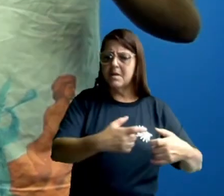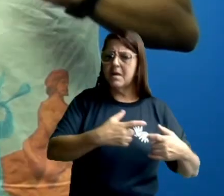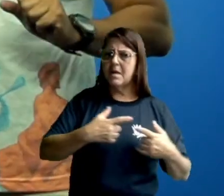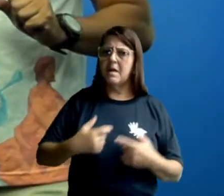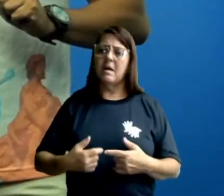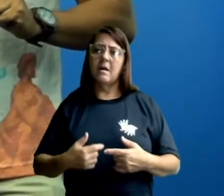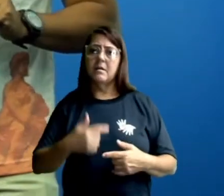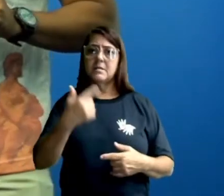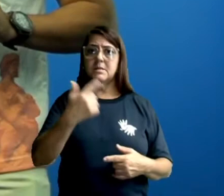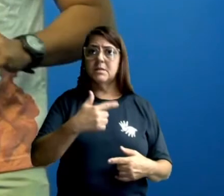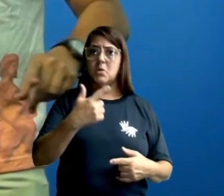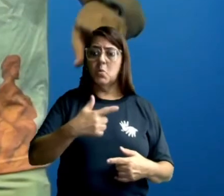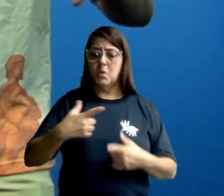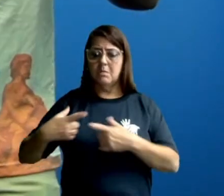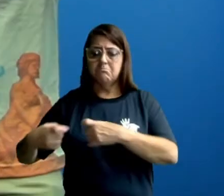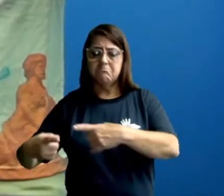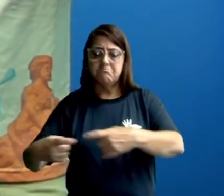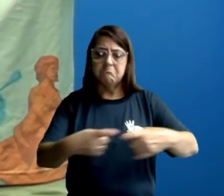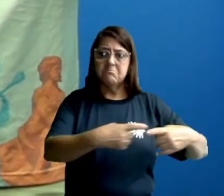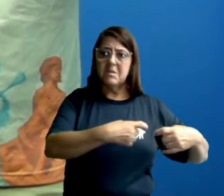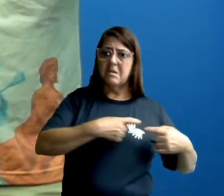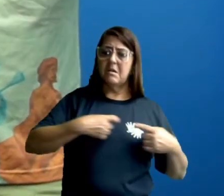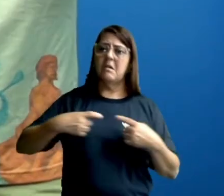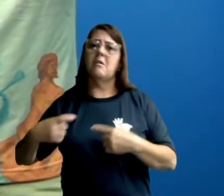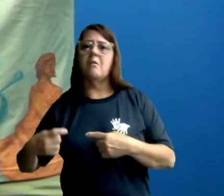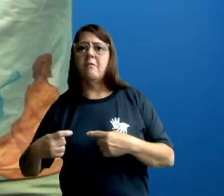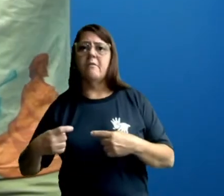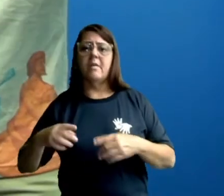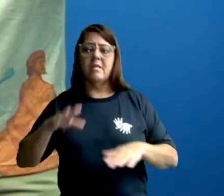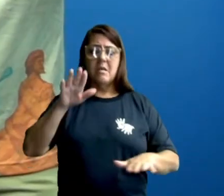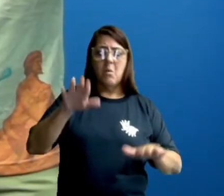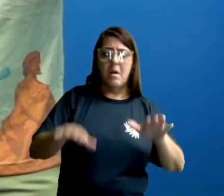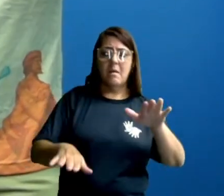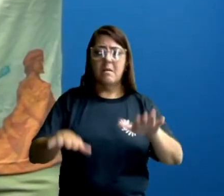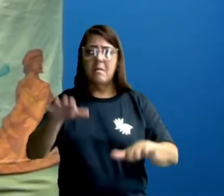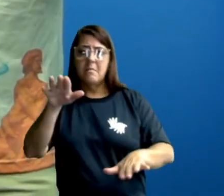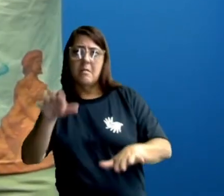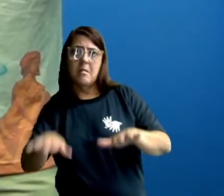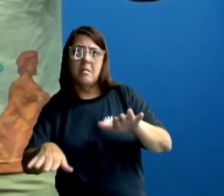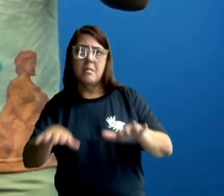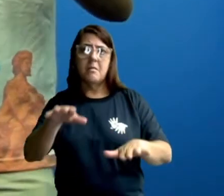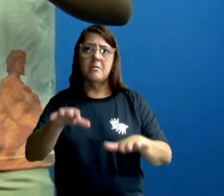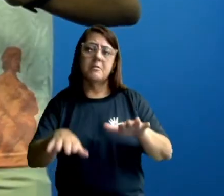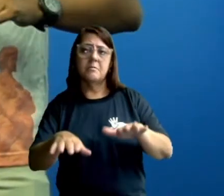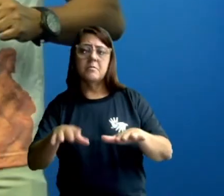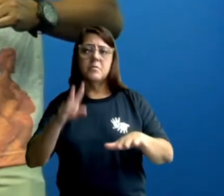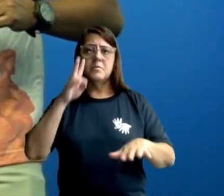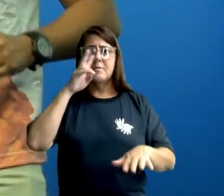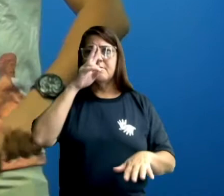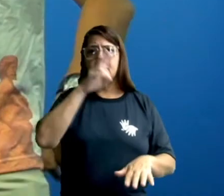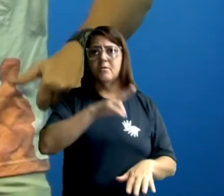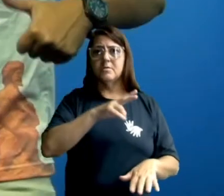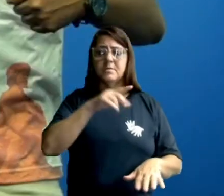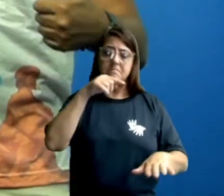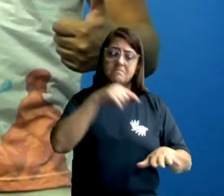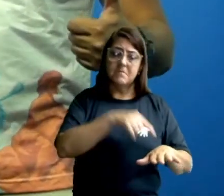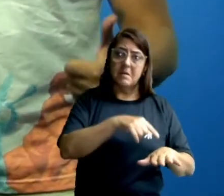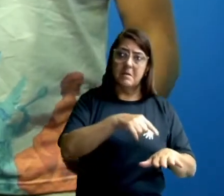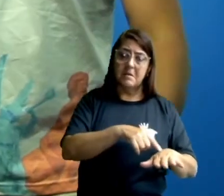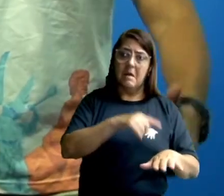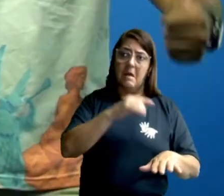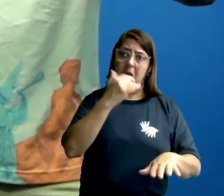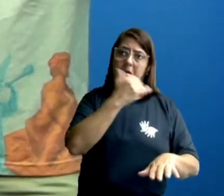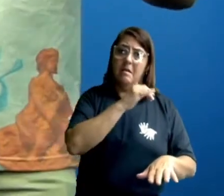segunda fase da guerra vai ser o equilíbrio de forças, porque a Inglaterra, com a